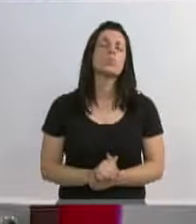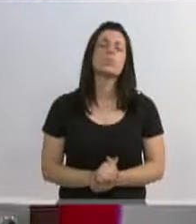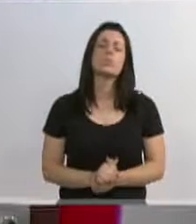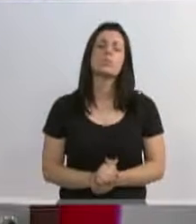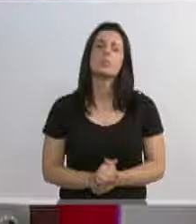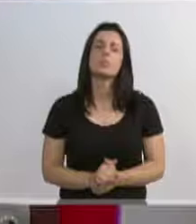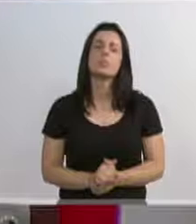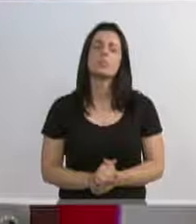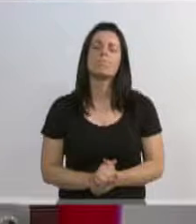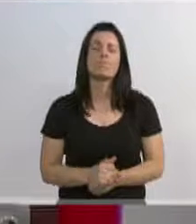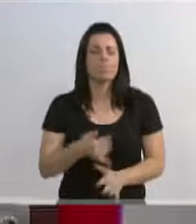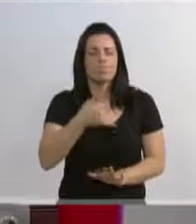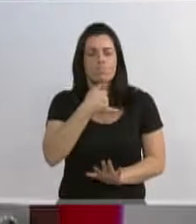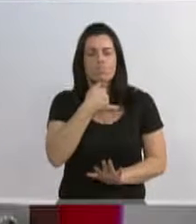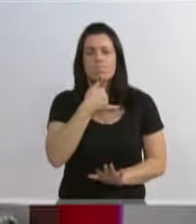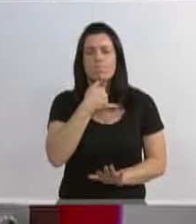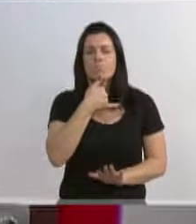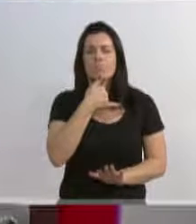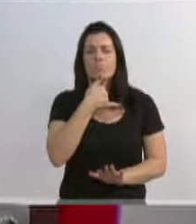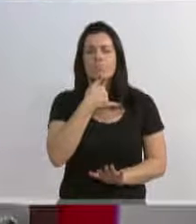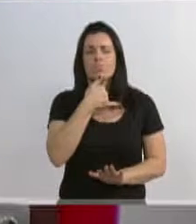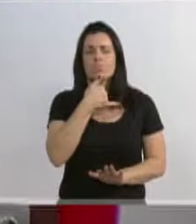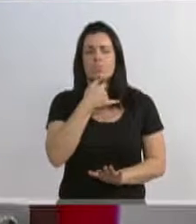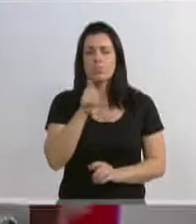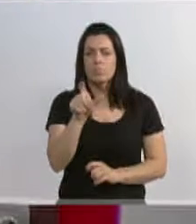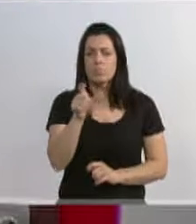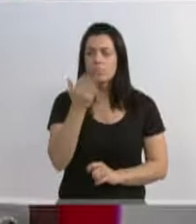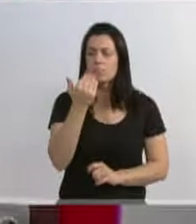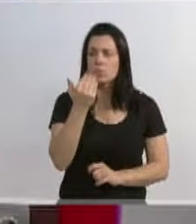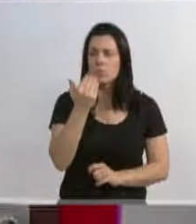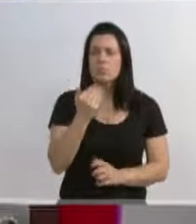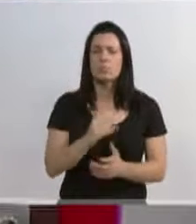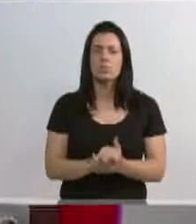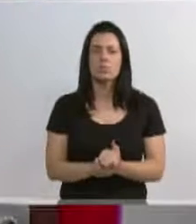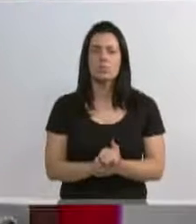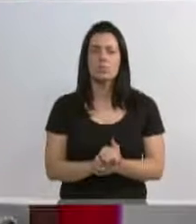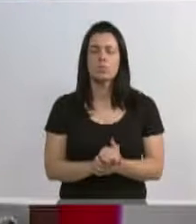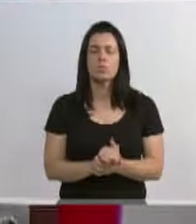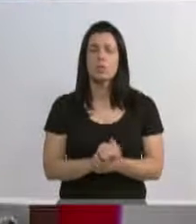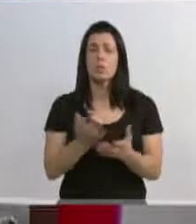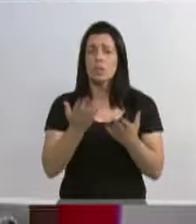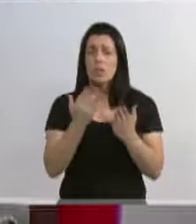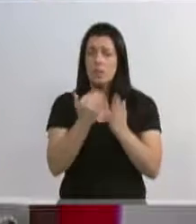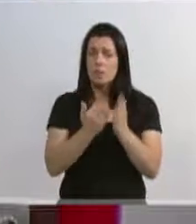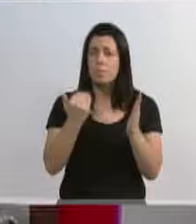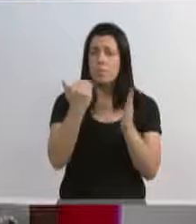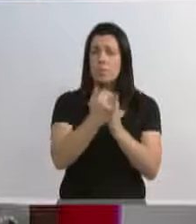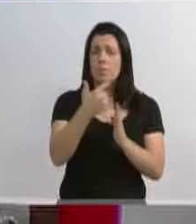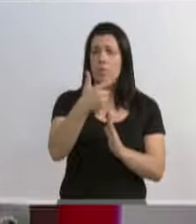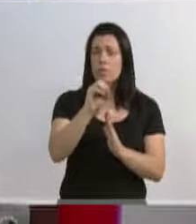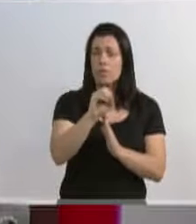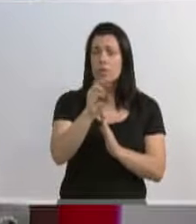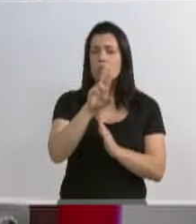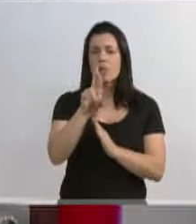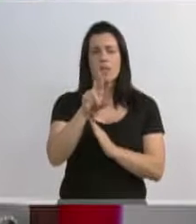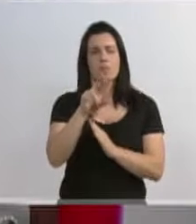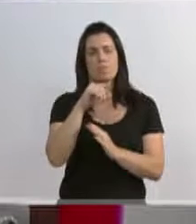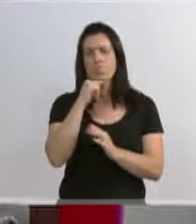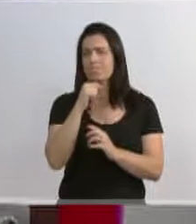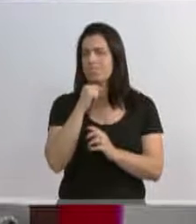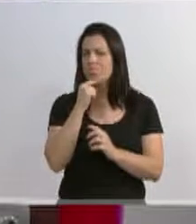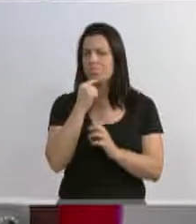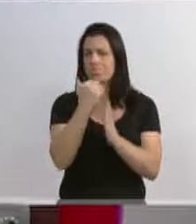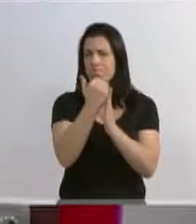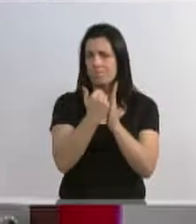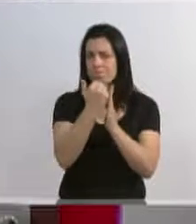Também lamentamos a questão do Vale Refeição, que era para se chegar pelo menos em R$20, não chegou, não foi